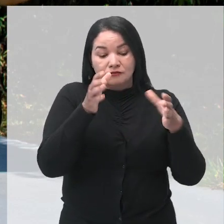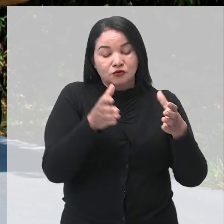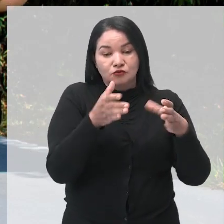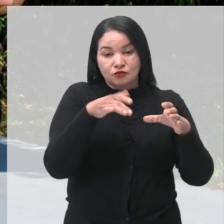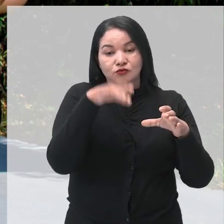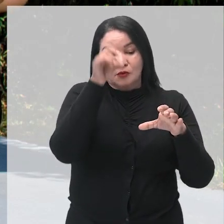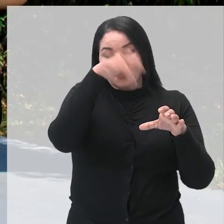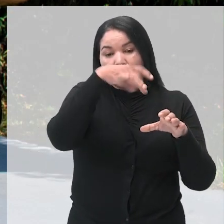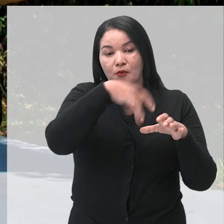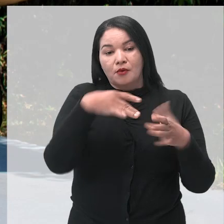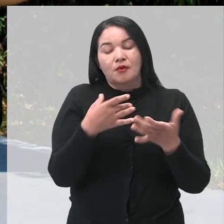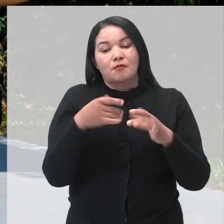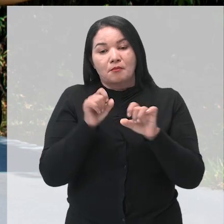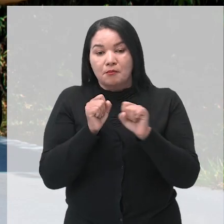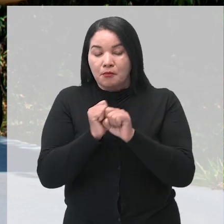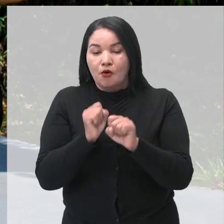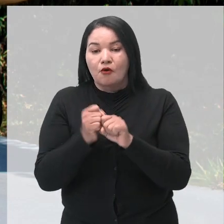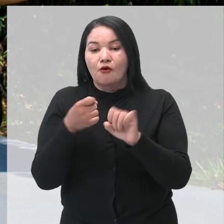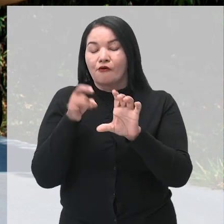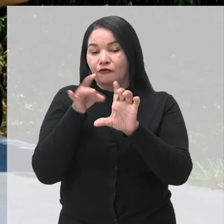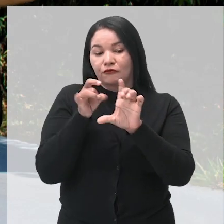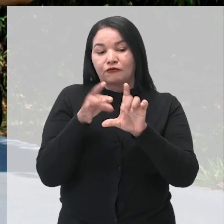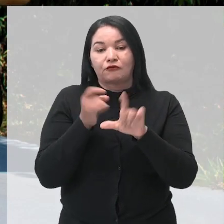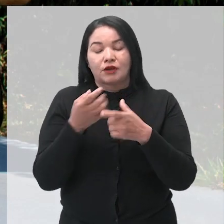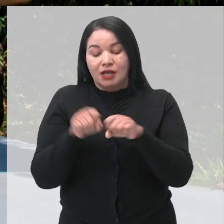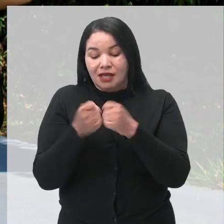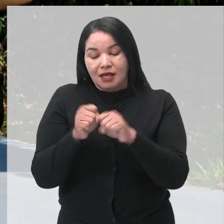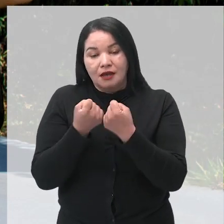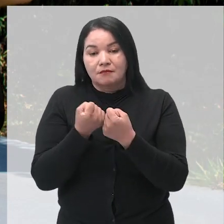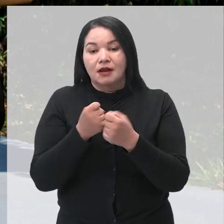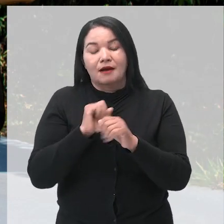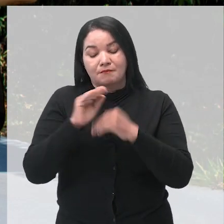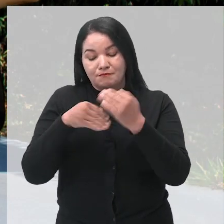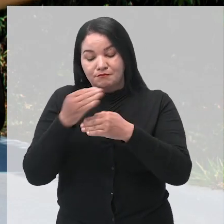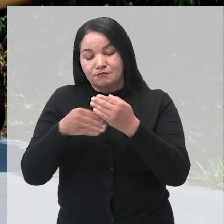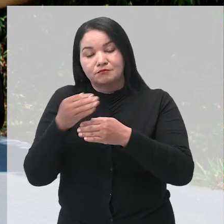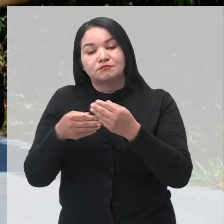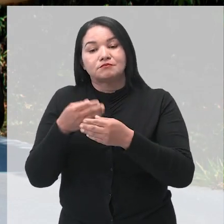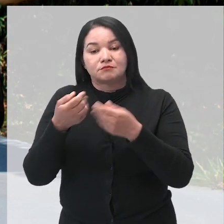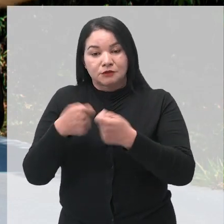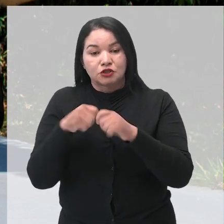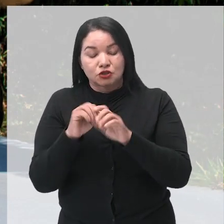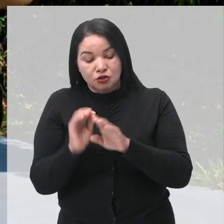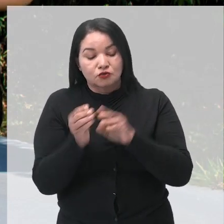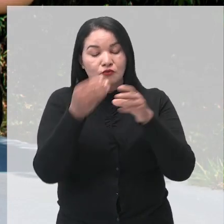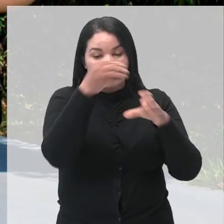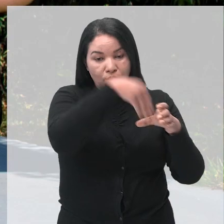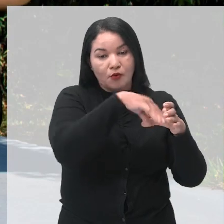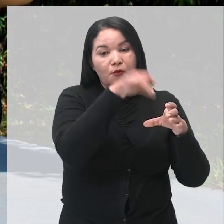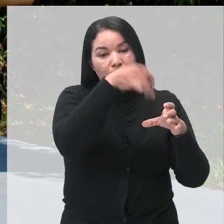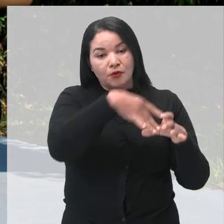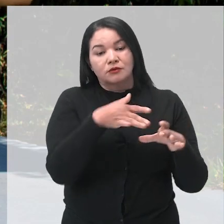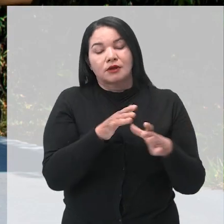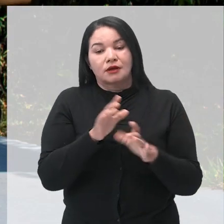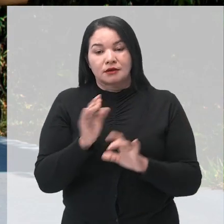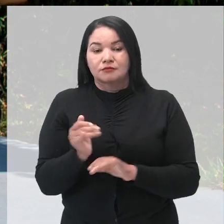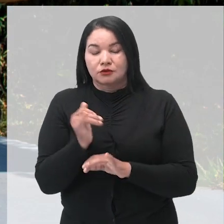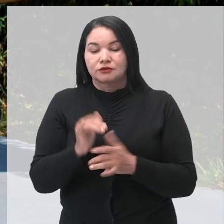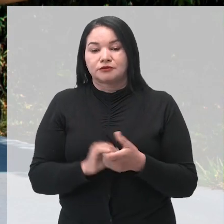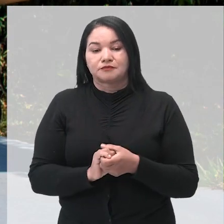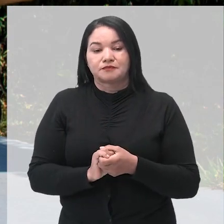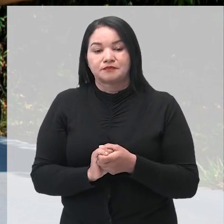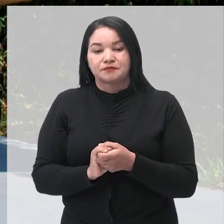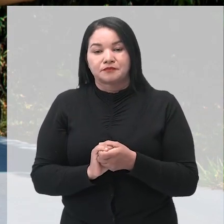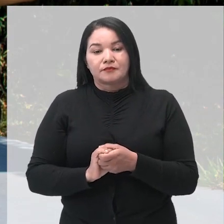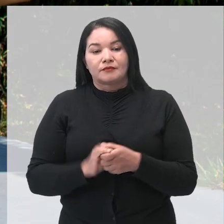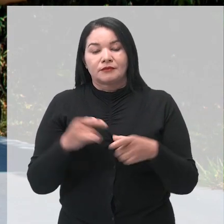ia descartar, pode ser vidro quebrado, desde que ele esteja corretamente embalado para não machucar ninguém que for manusear